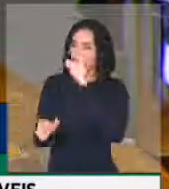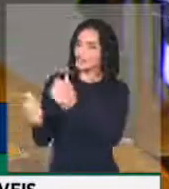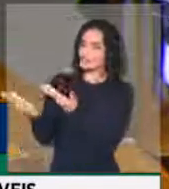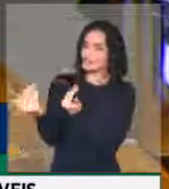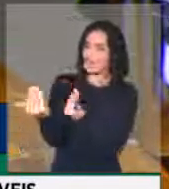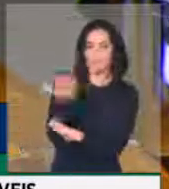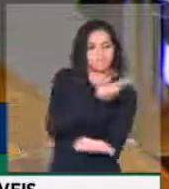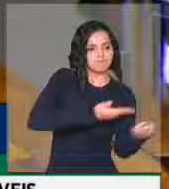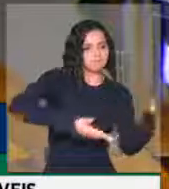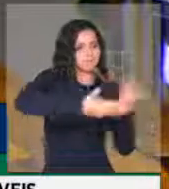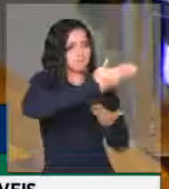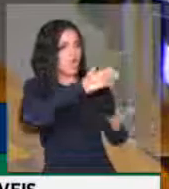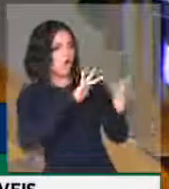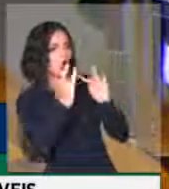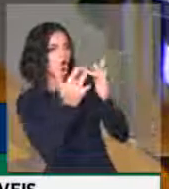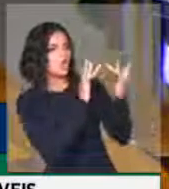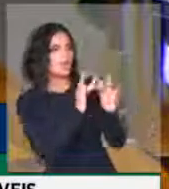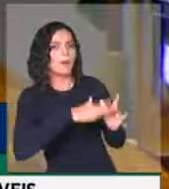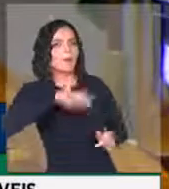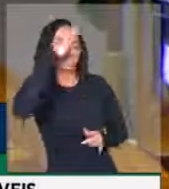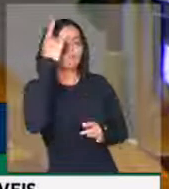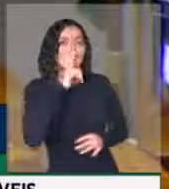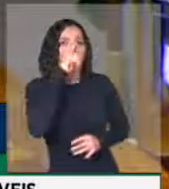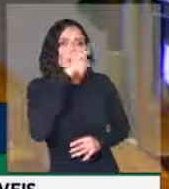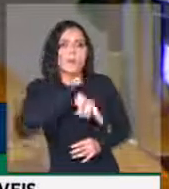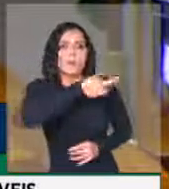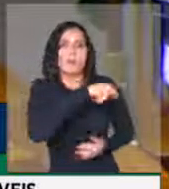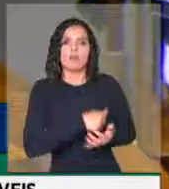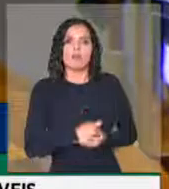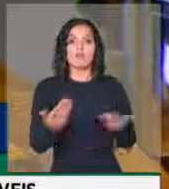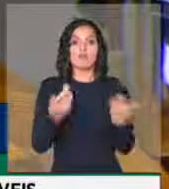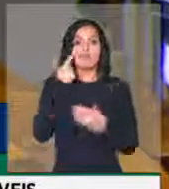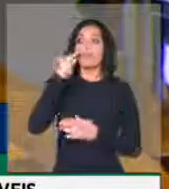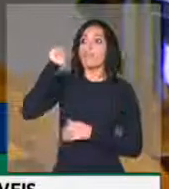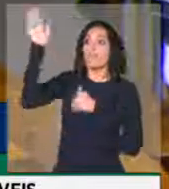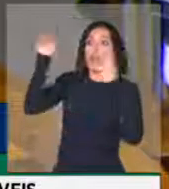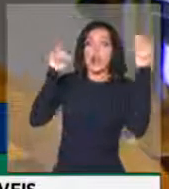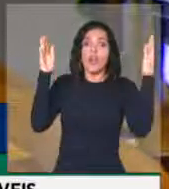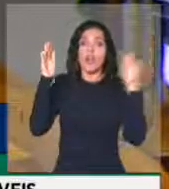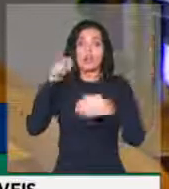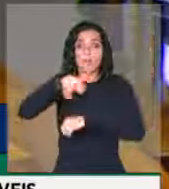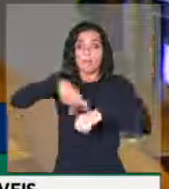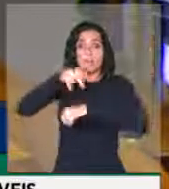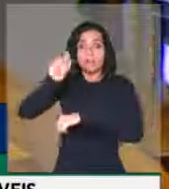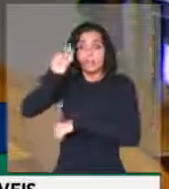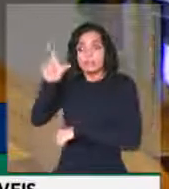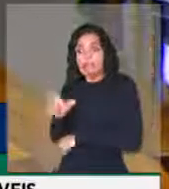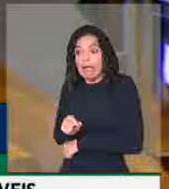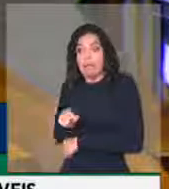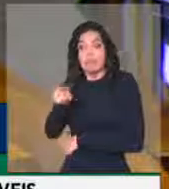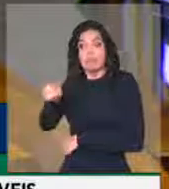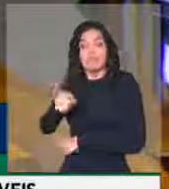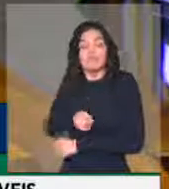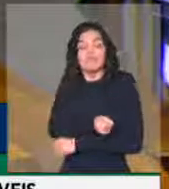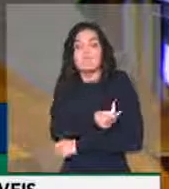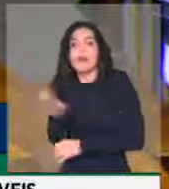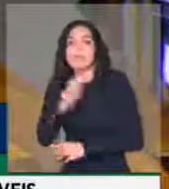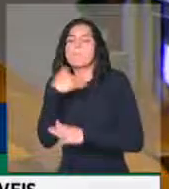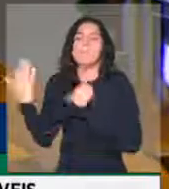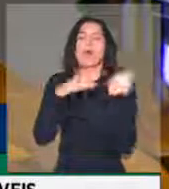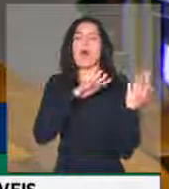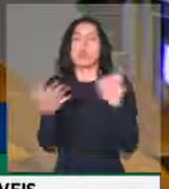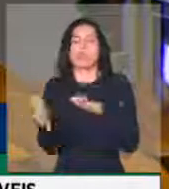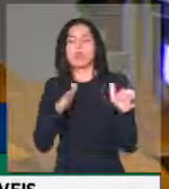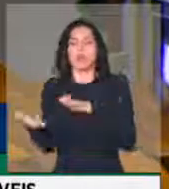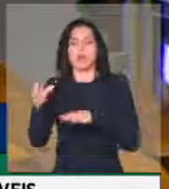com a população de risco, e nós já estamos vendo aonde isso está levando na Itália, com centenas de mortos diariamente. Nós